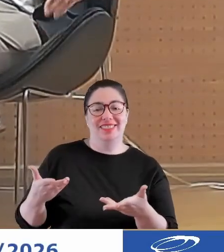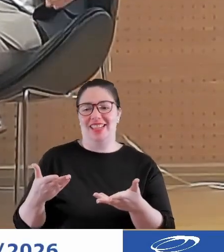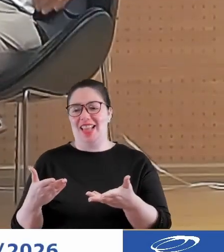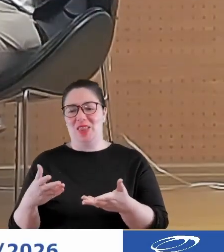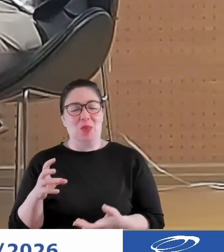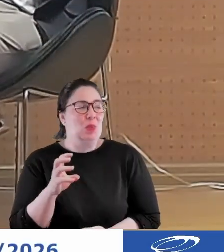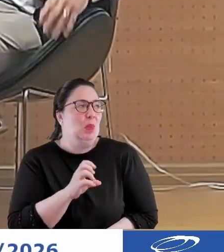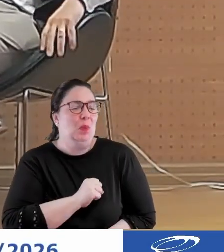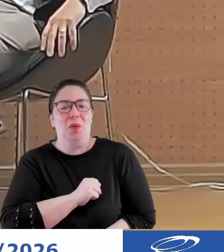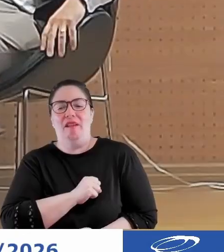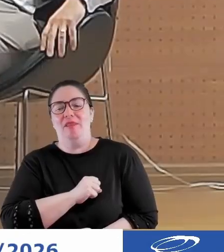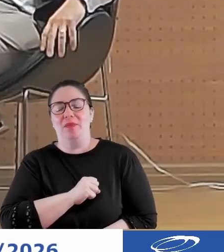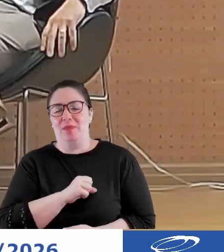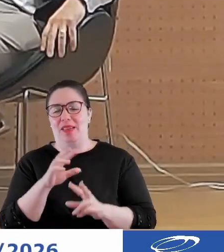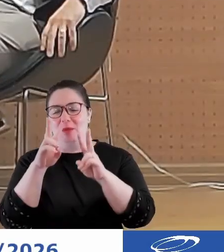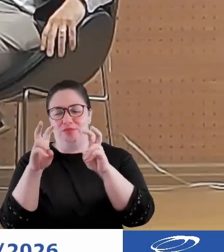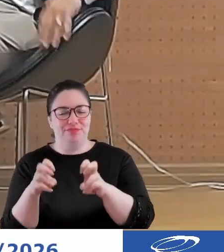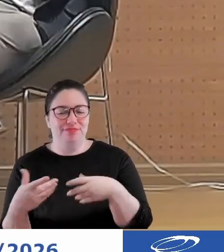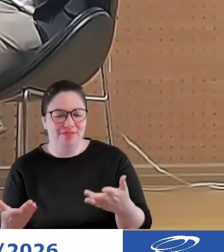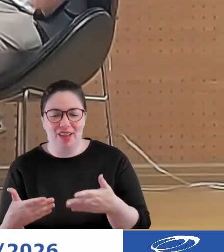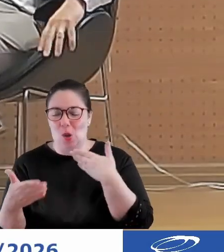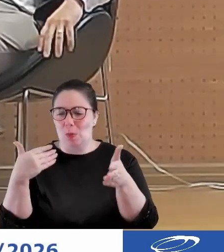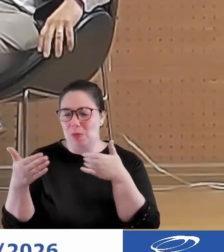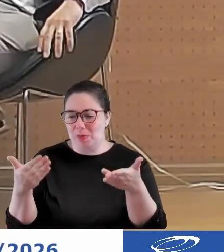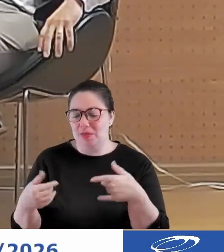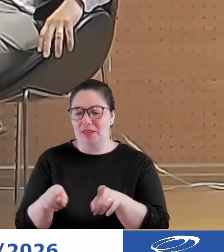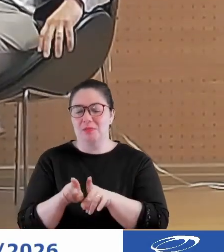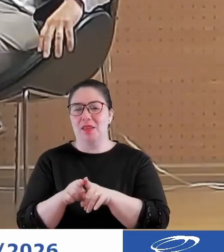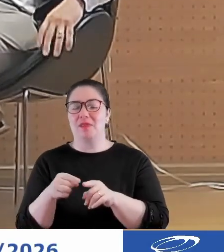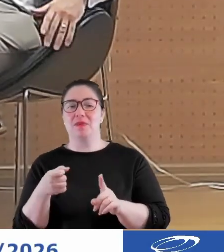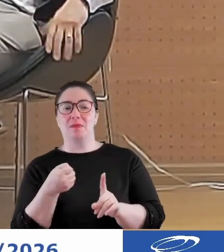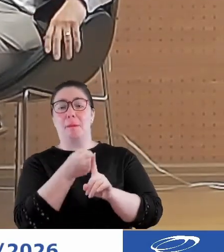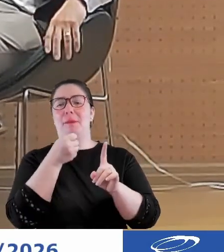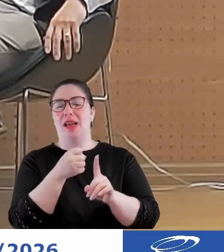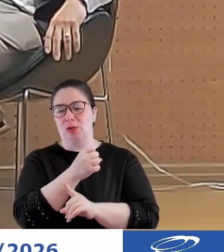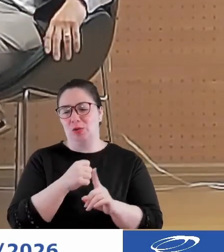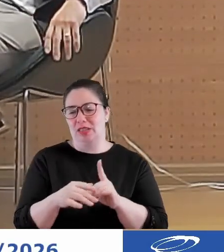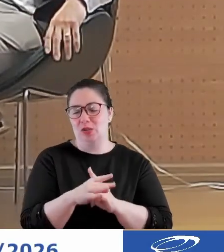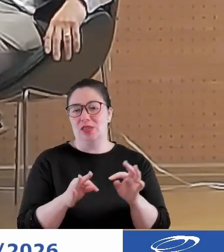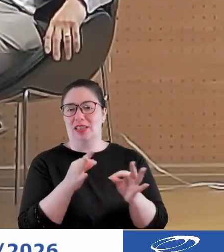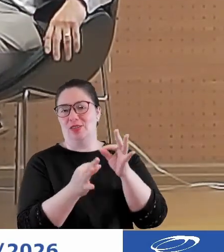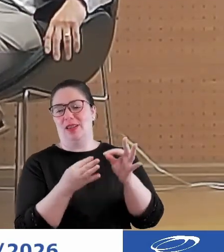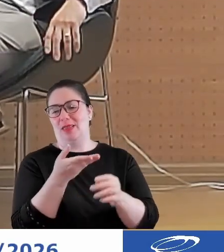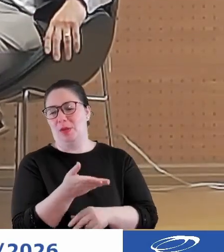doente melhora, o doente, você vê o impacto do